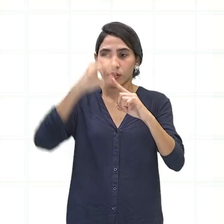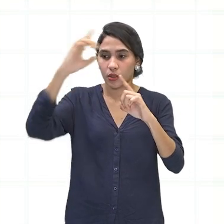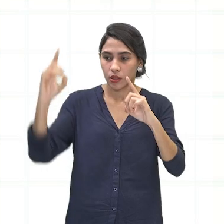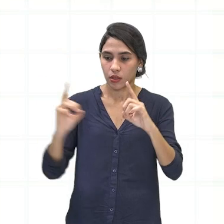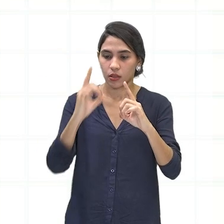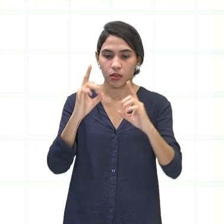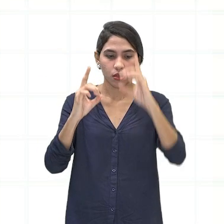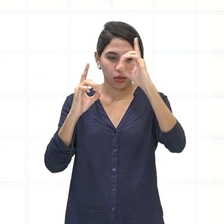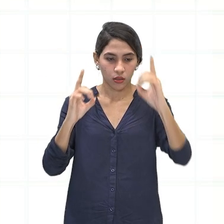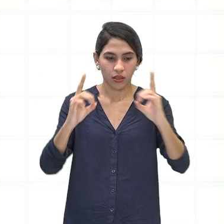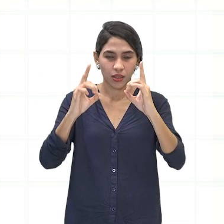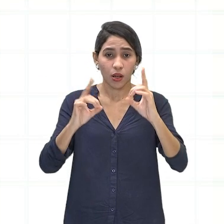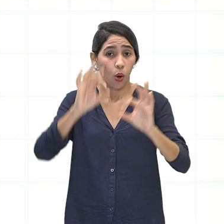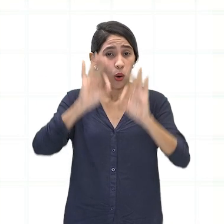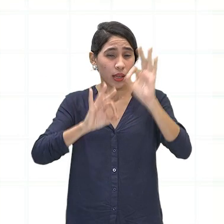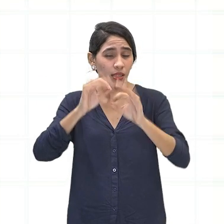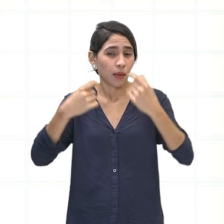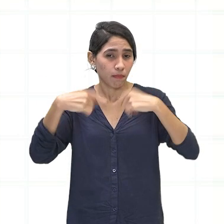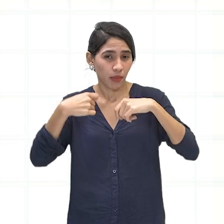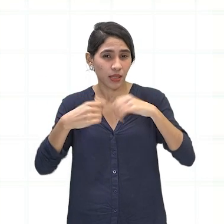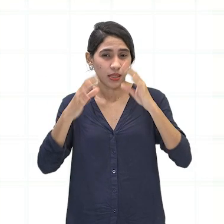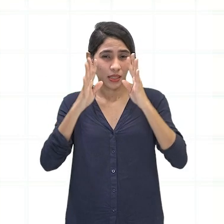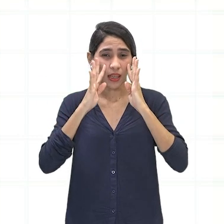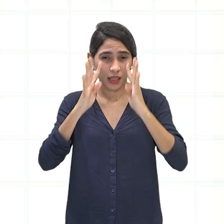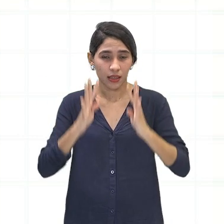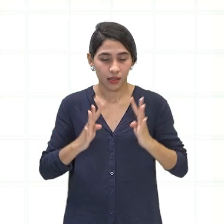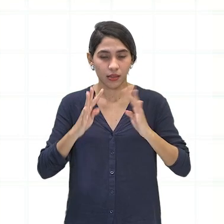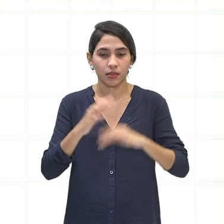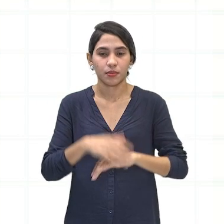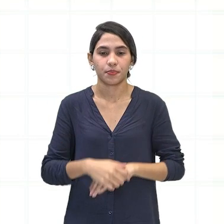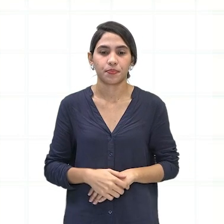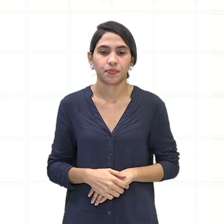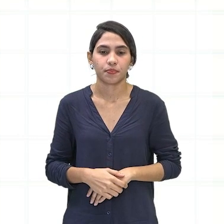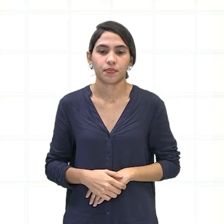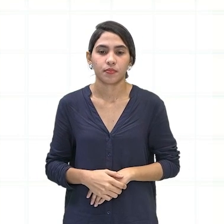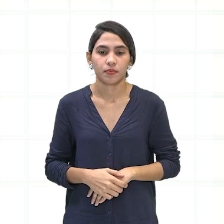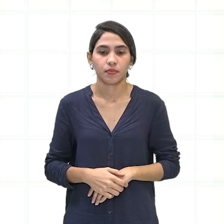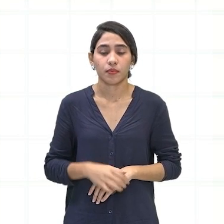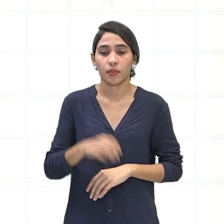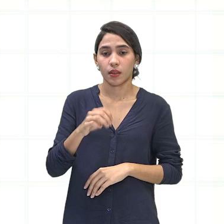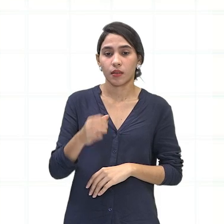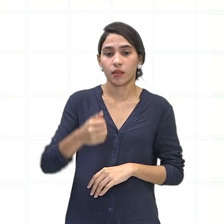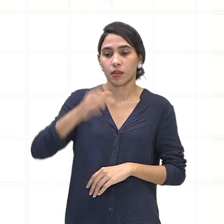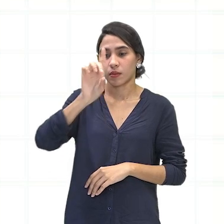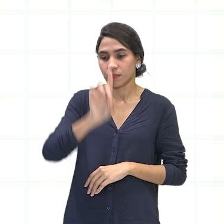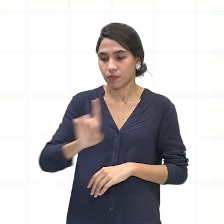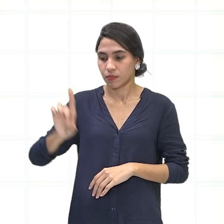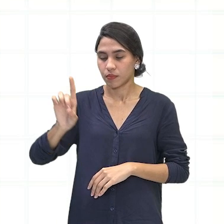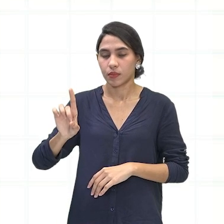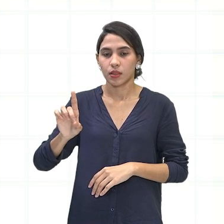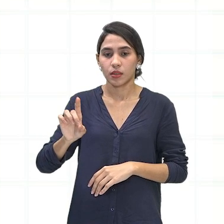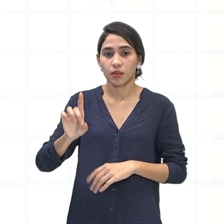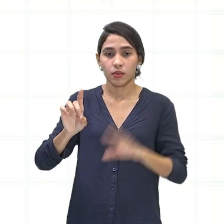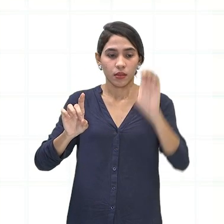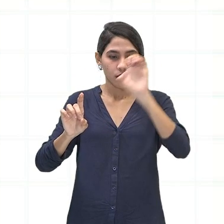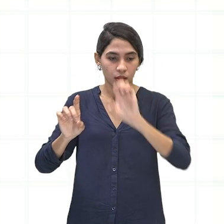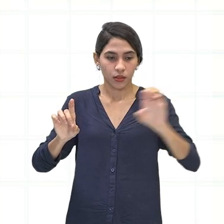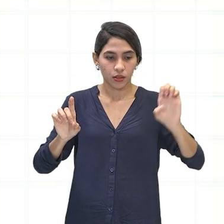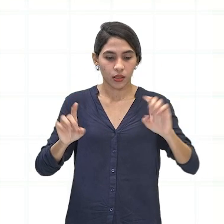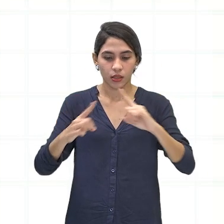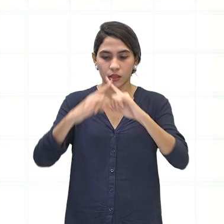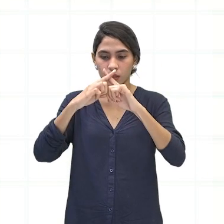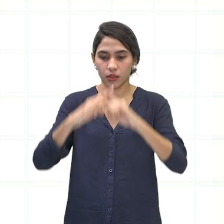dessa distância que tem que ter do X para a direita, o X para a esquerda, que é onde